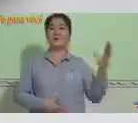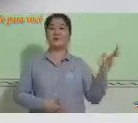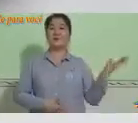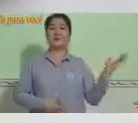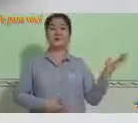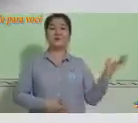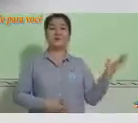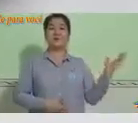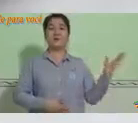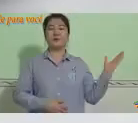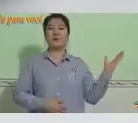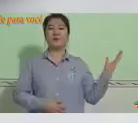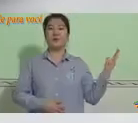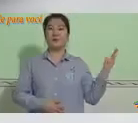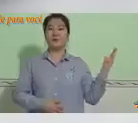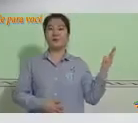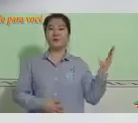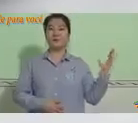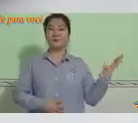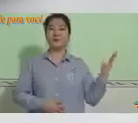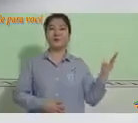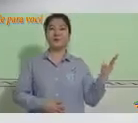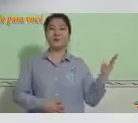o que acontece no exercício.